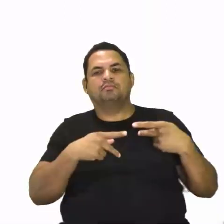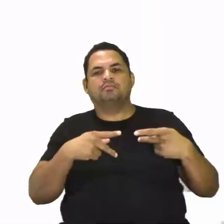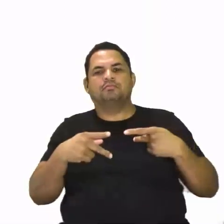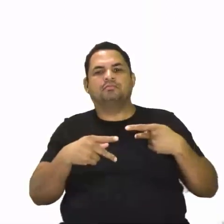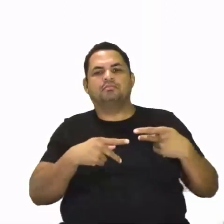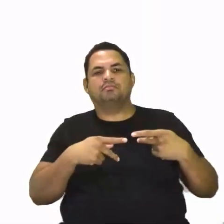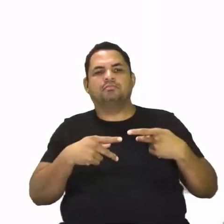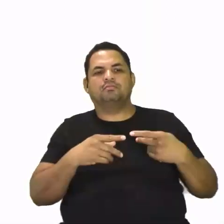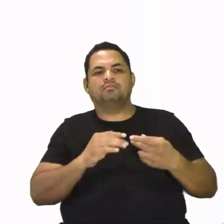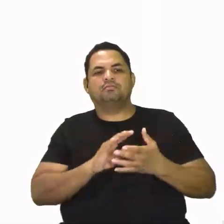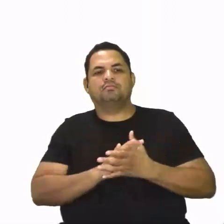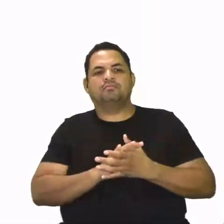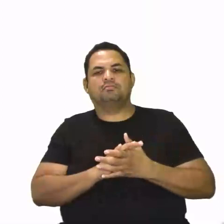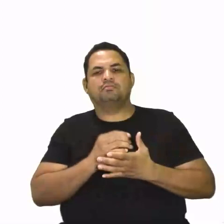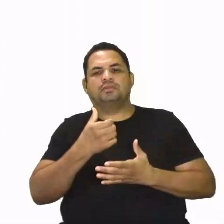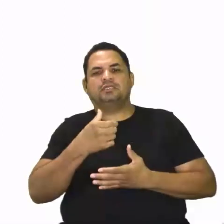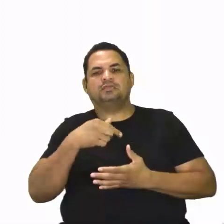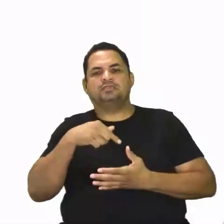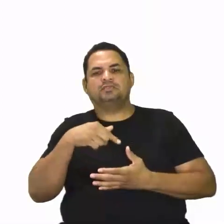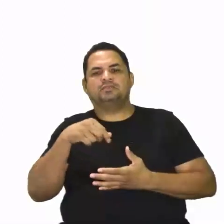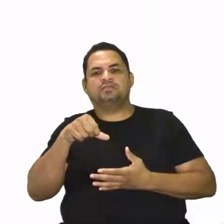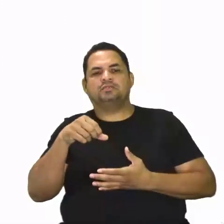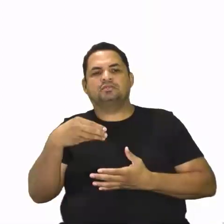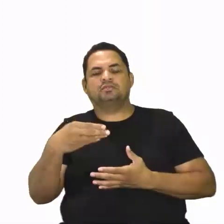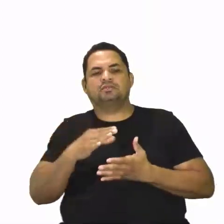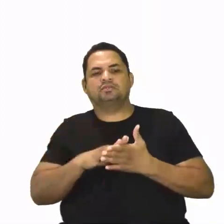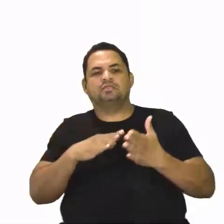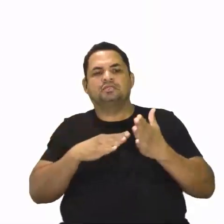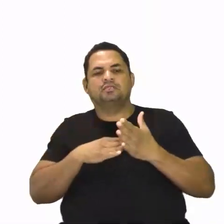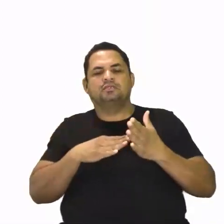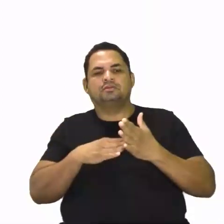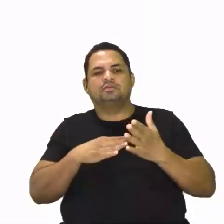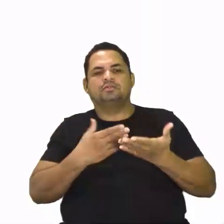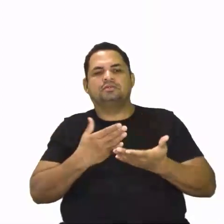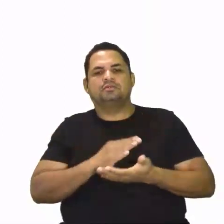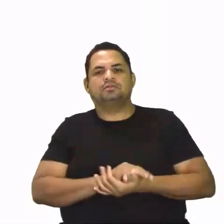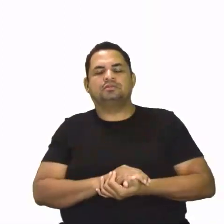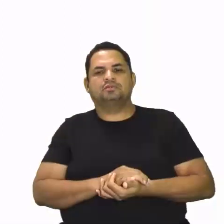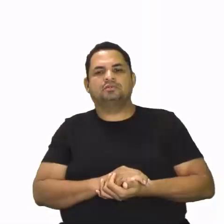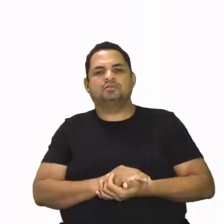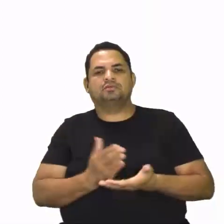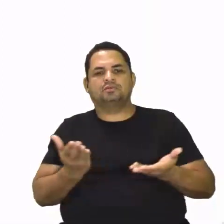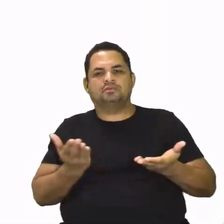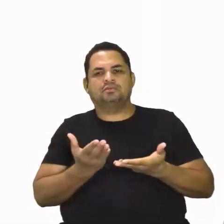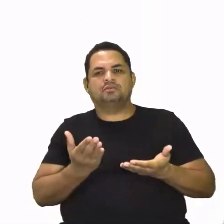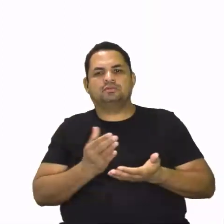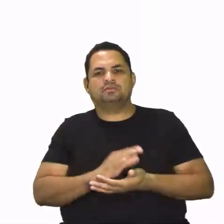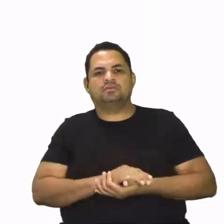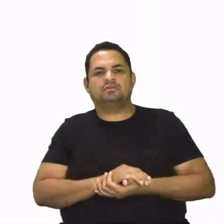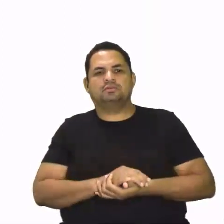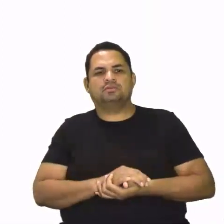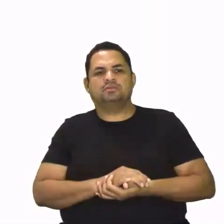Ok? 1793. Fixando limite. Agora nós vamos...